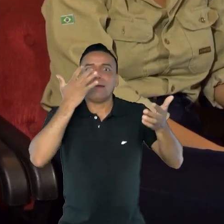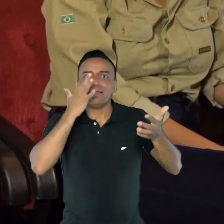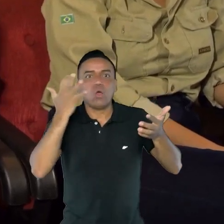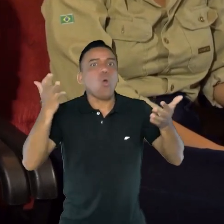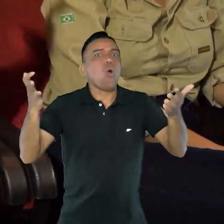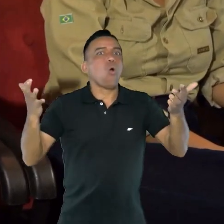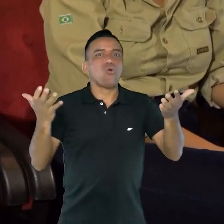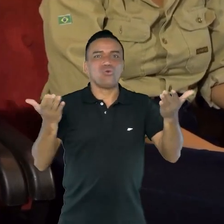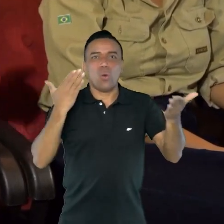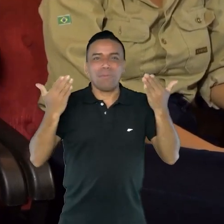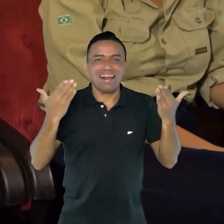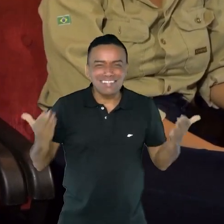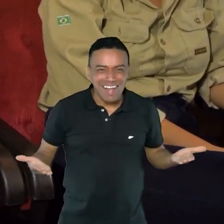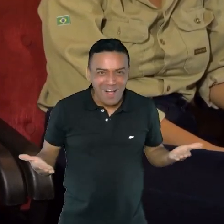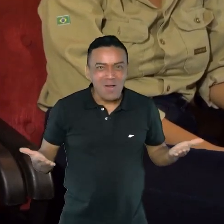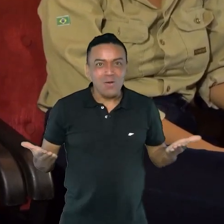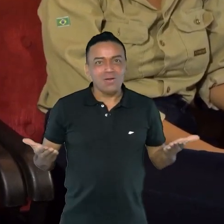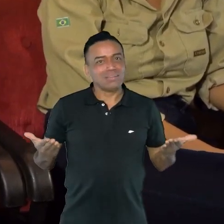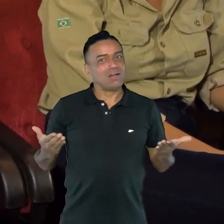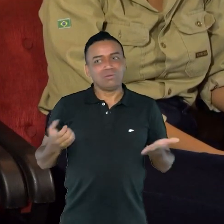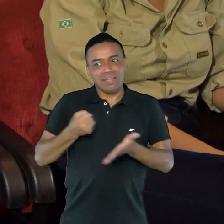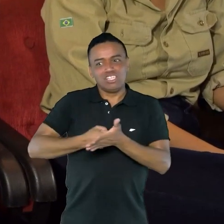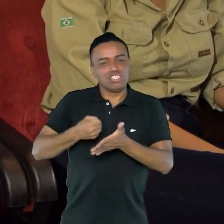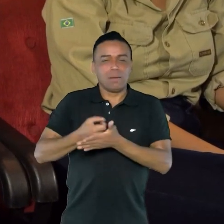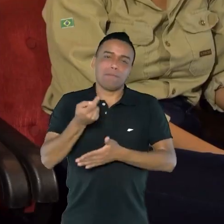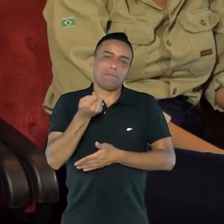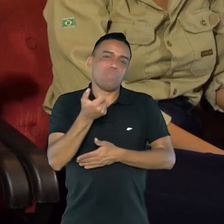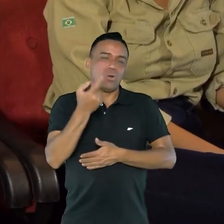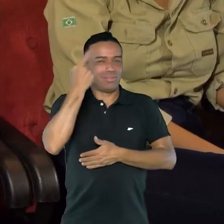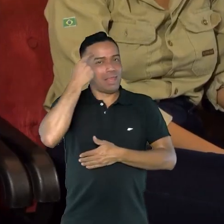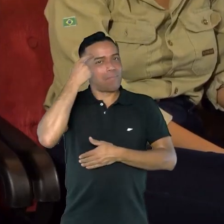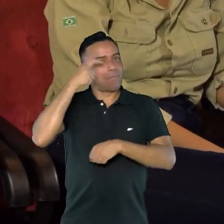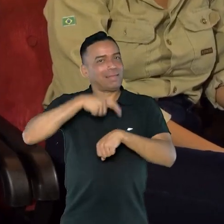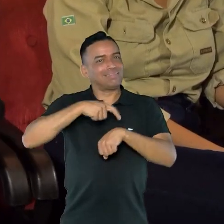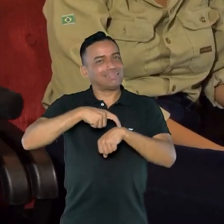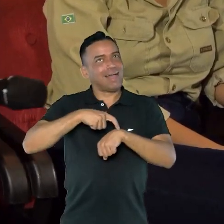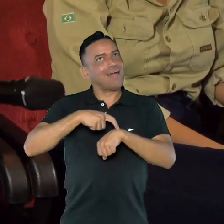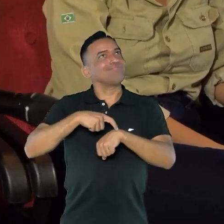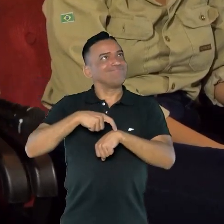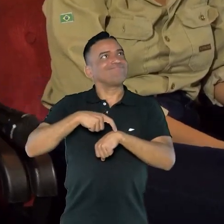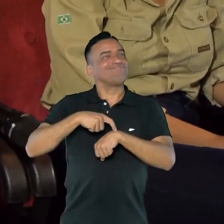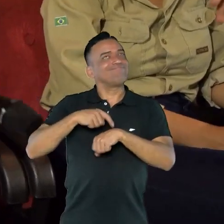muito, muito pouco tempo a pensar sobre ele.